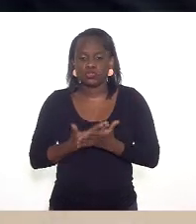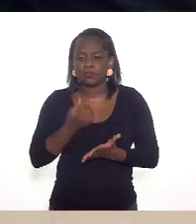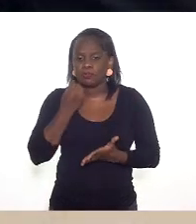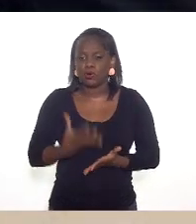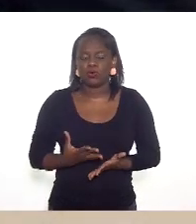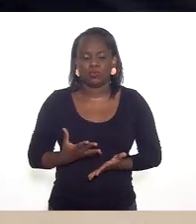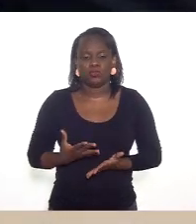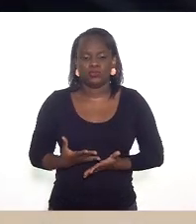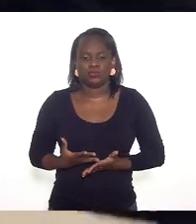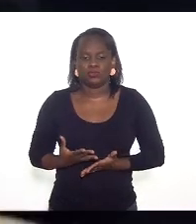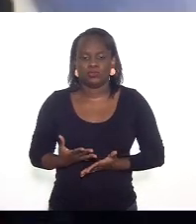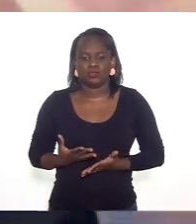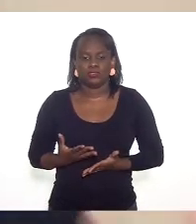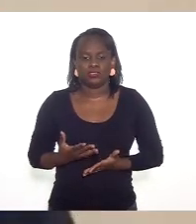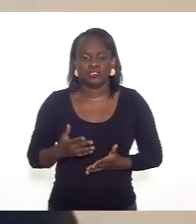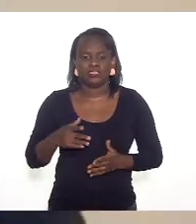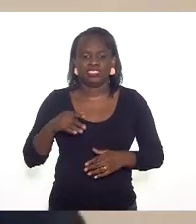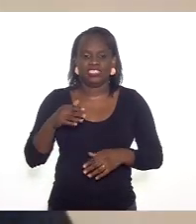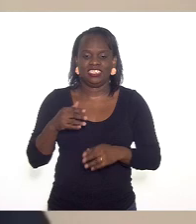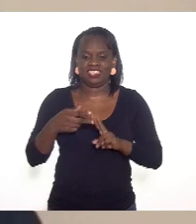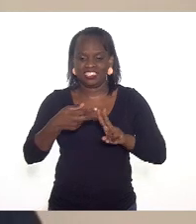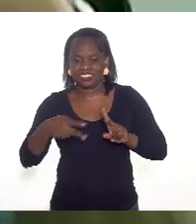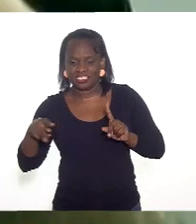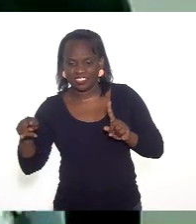para o recesso.